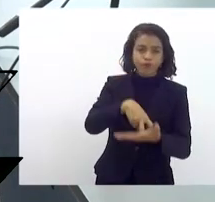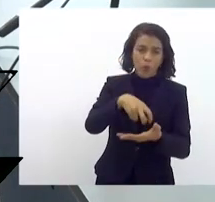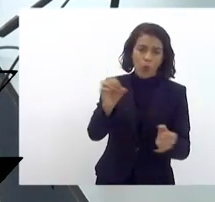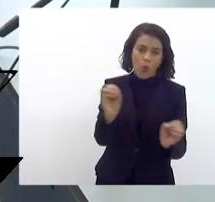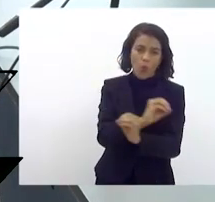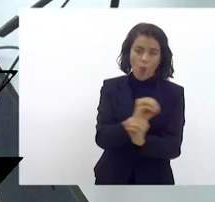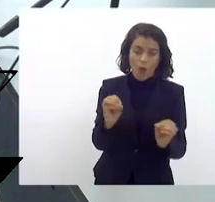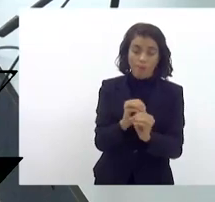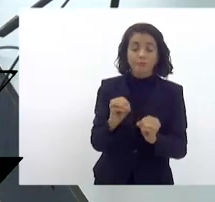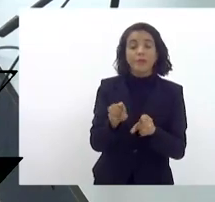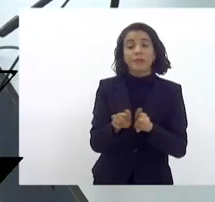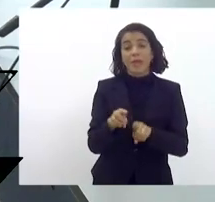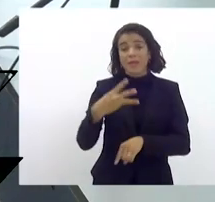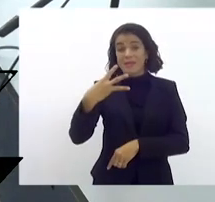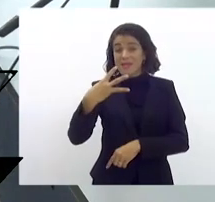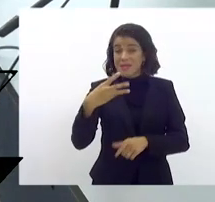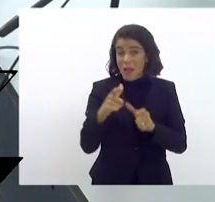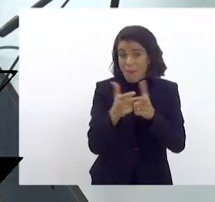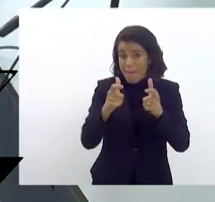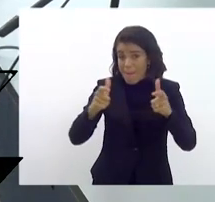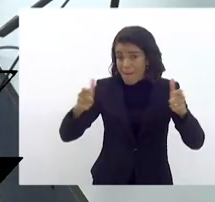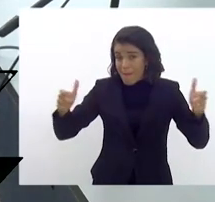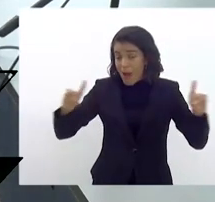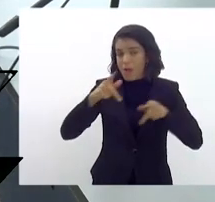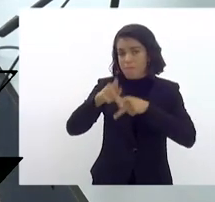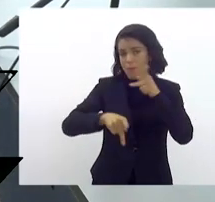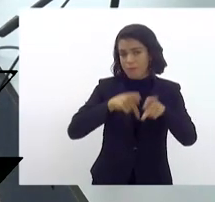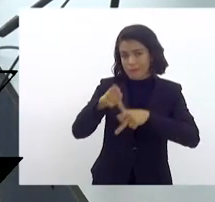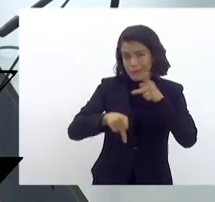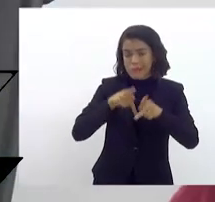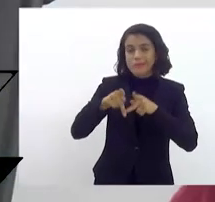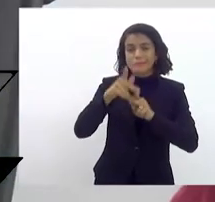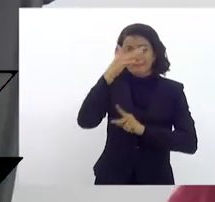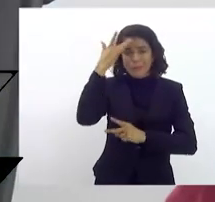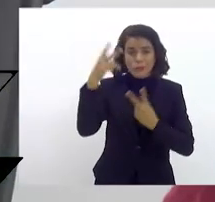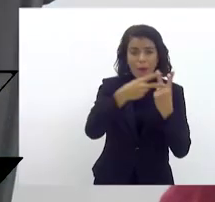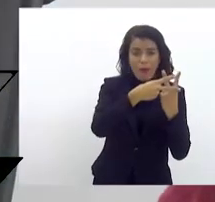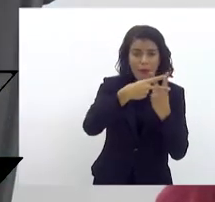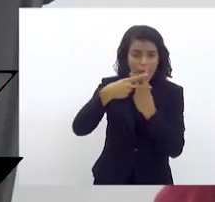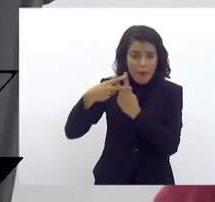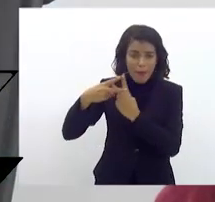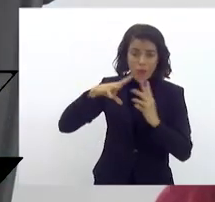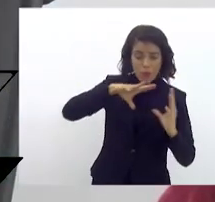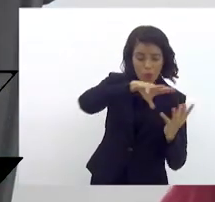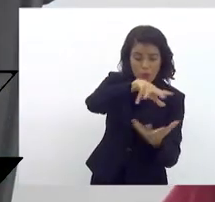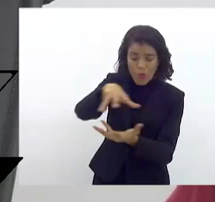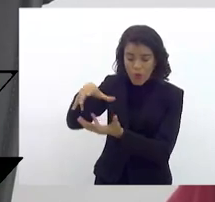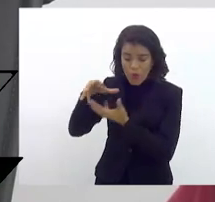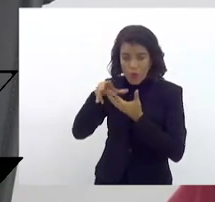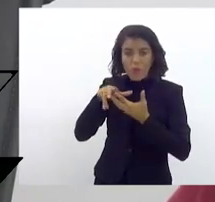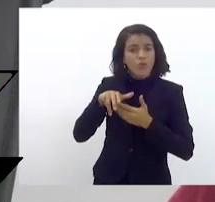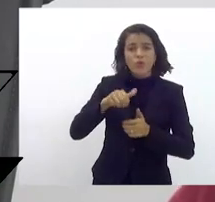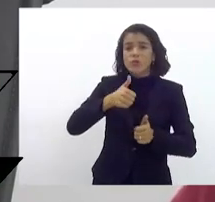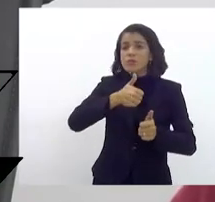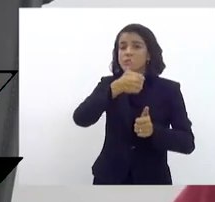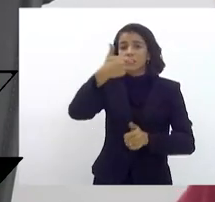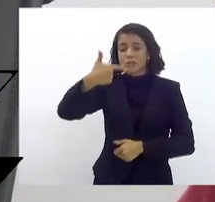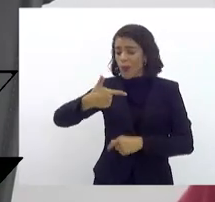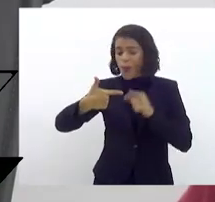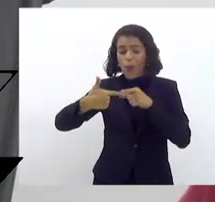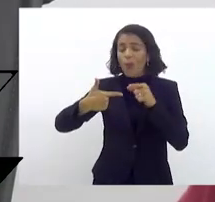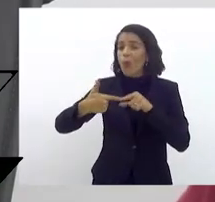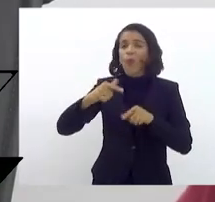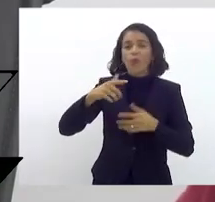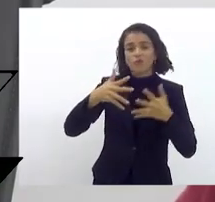somos a terceira maior população de encarcerados do planeta traz apenas dos